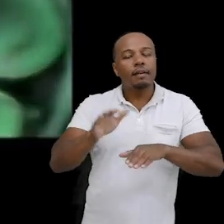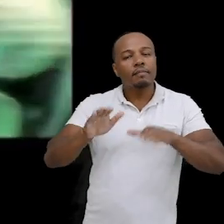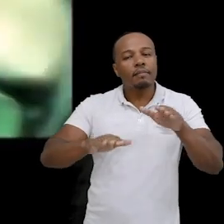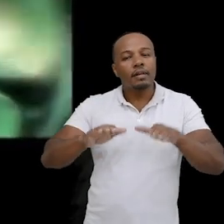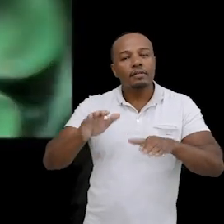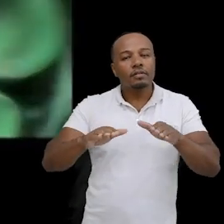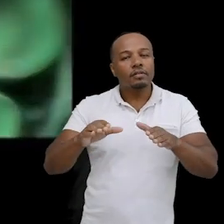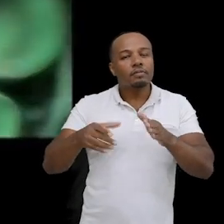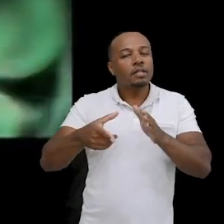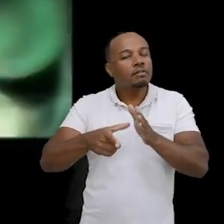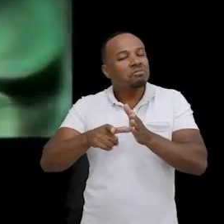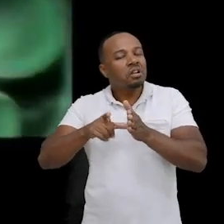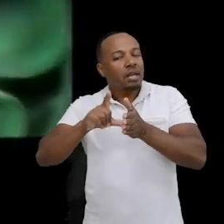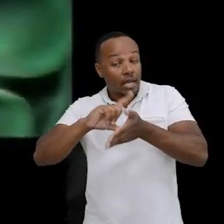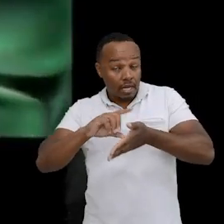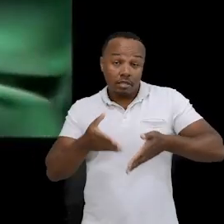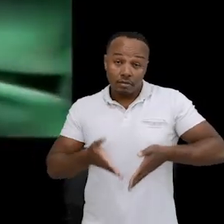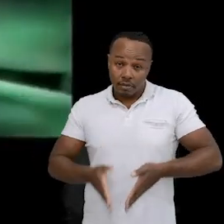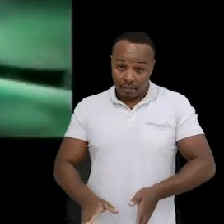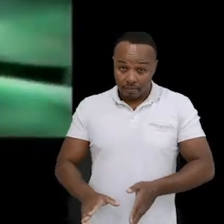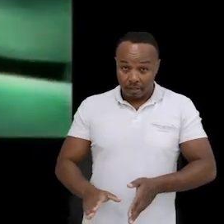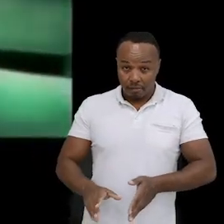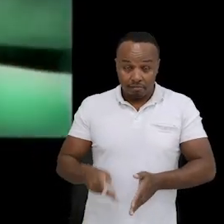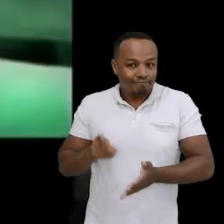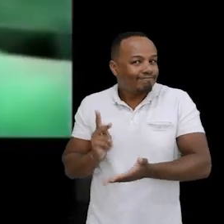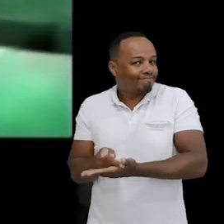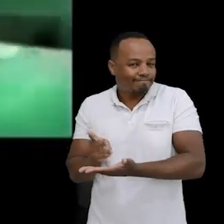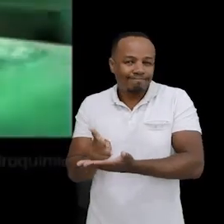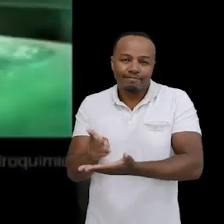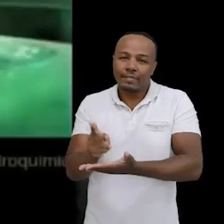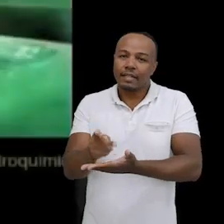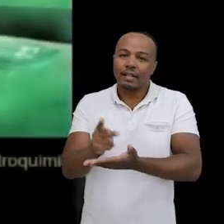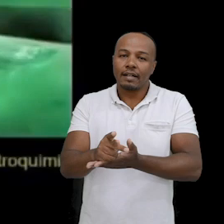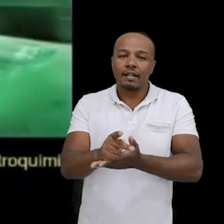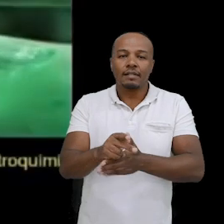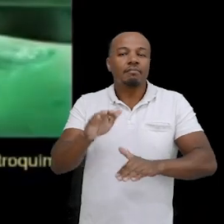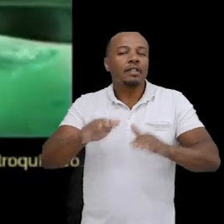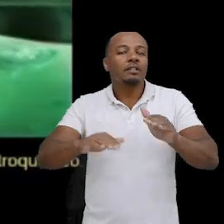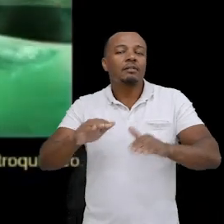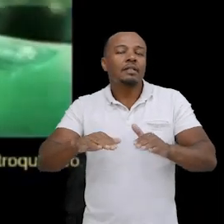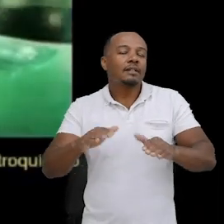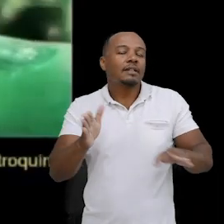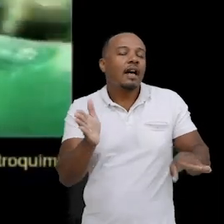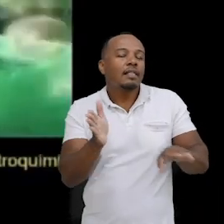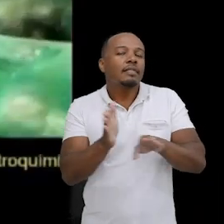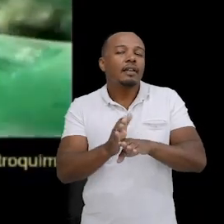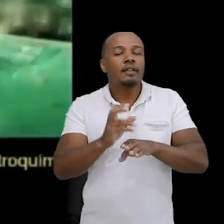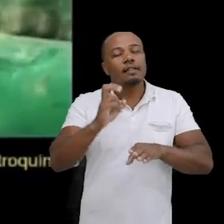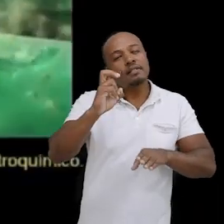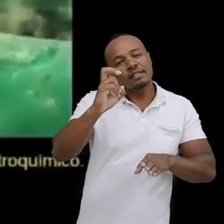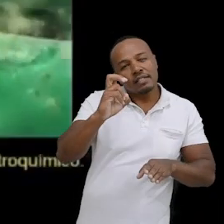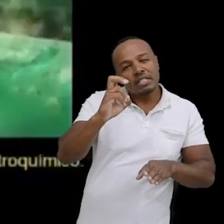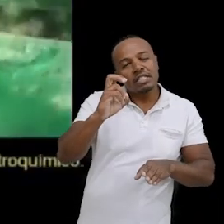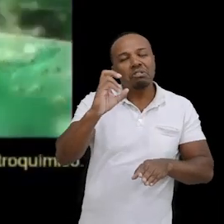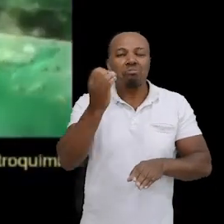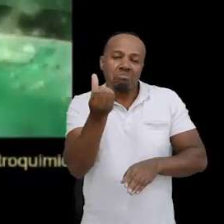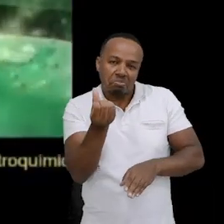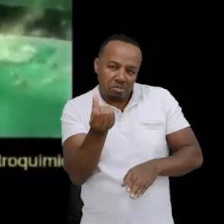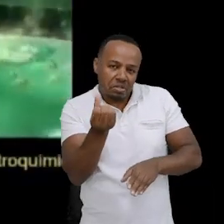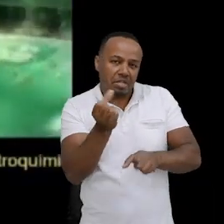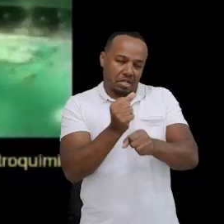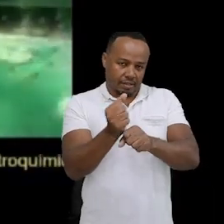aumentando gradativamente, atingindo o seu ápice durante o nascimento e vai permanecer intenso